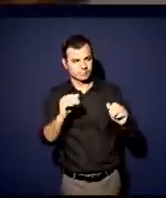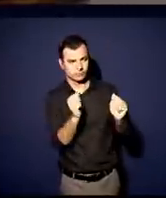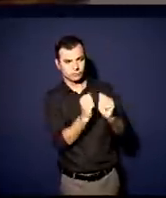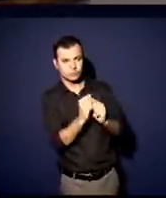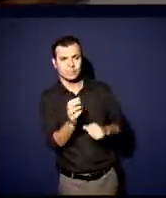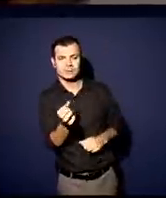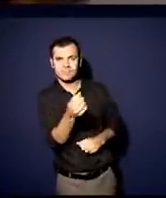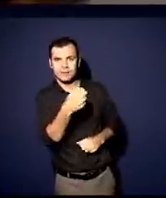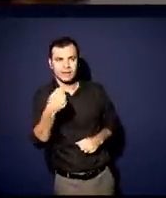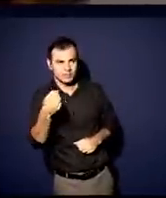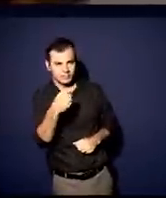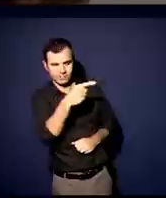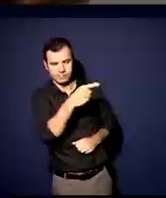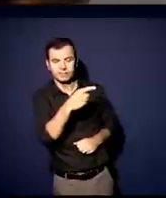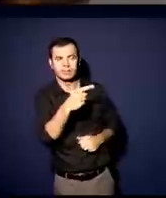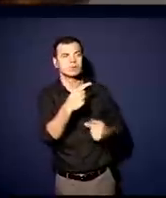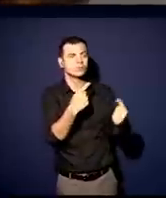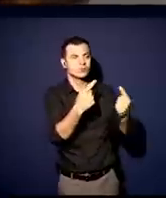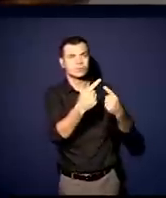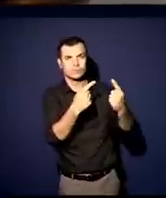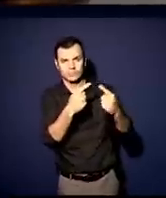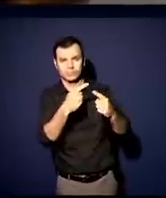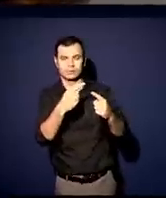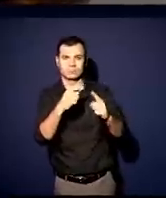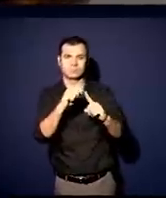Natal e o Ano Novo, e a nossa discussão eram